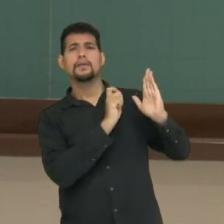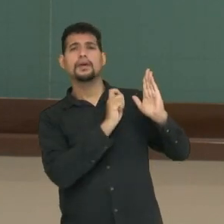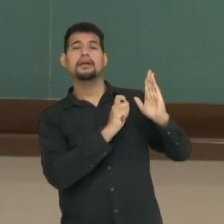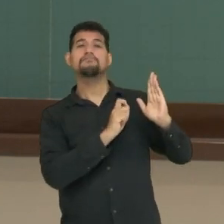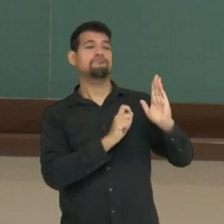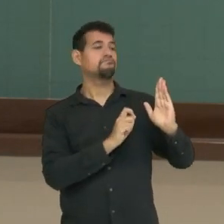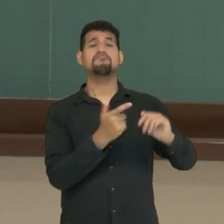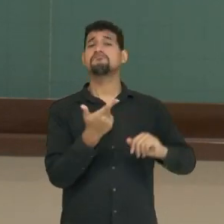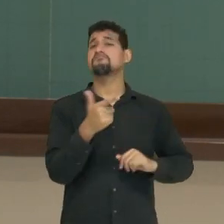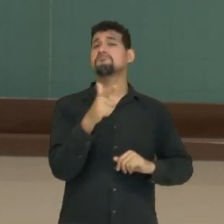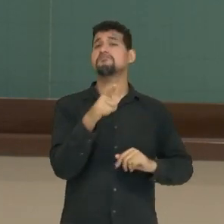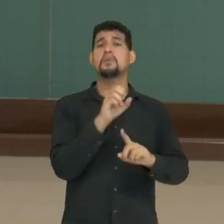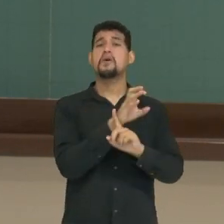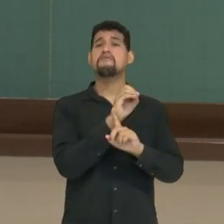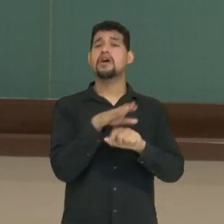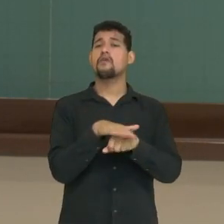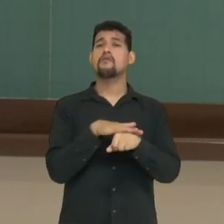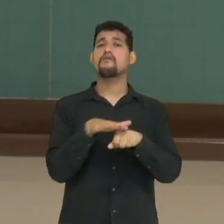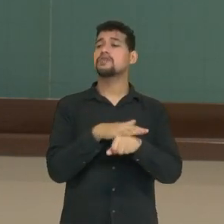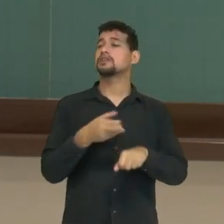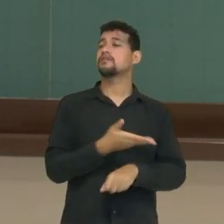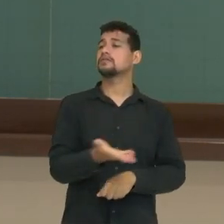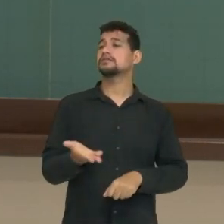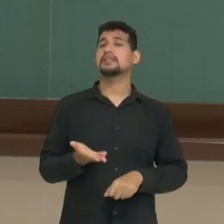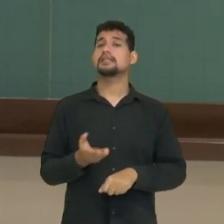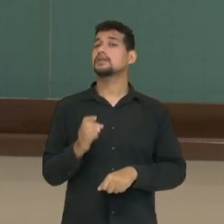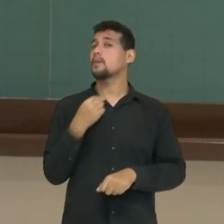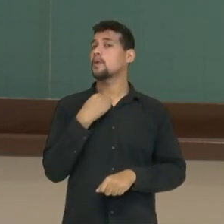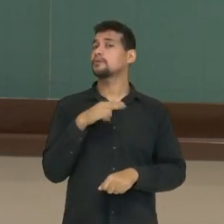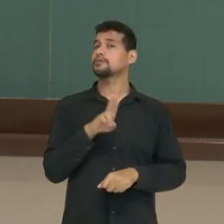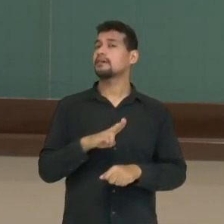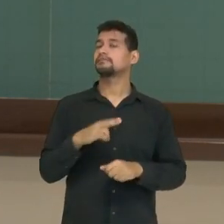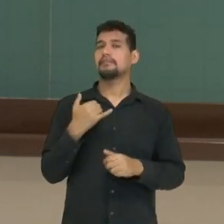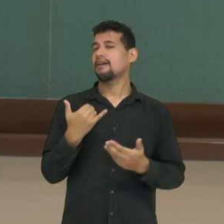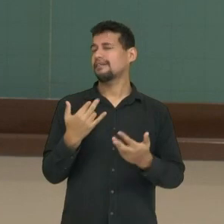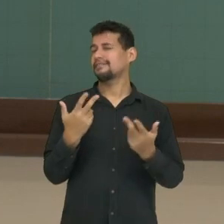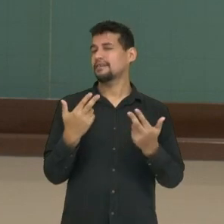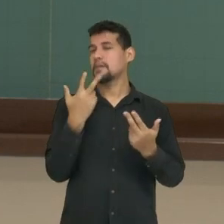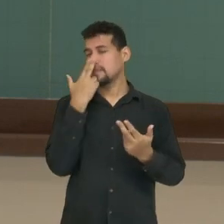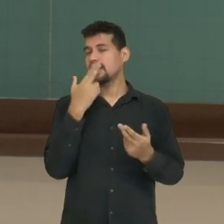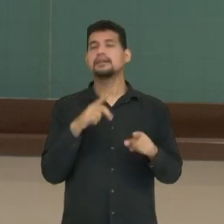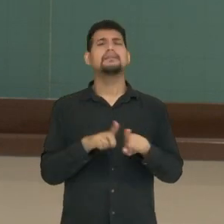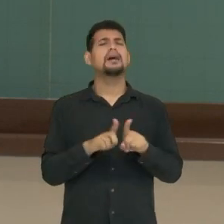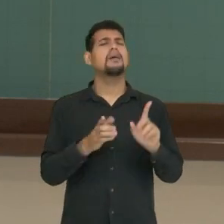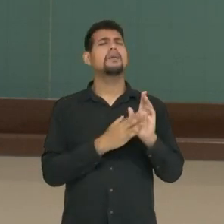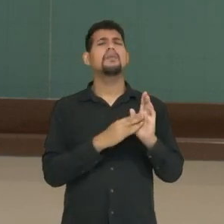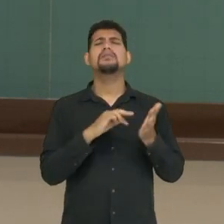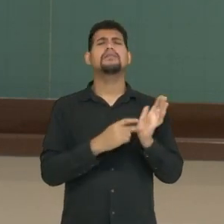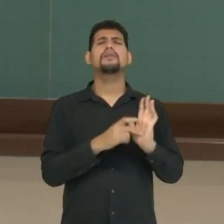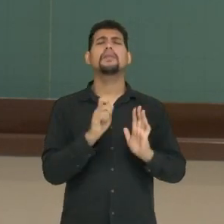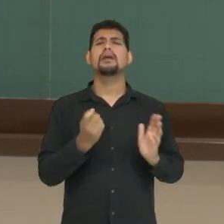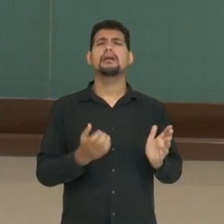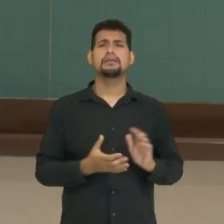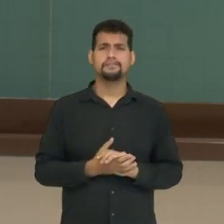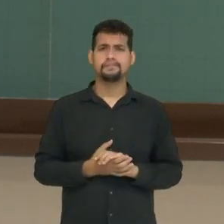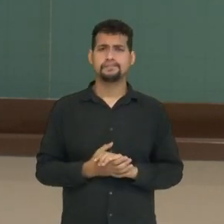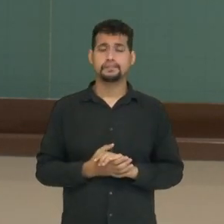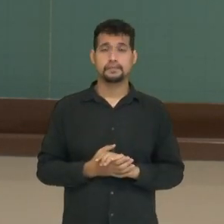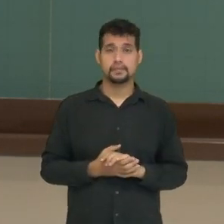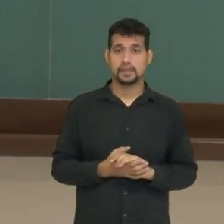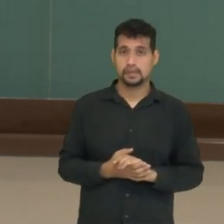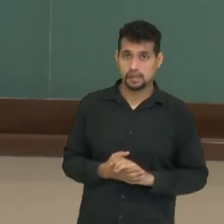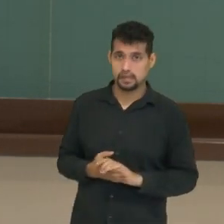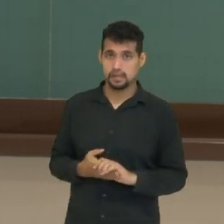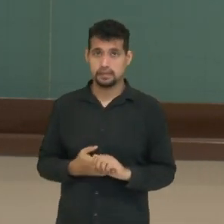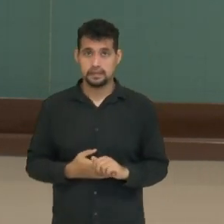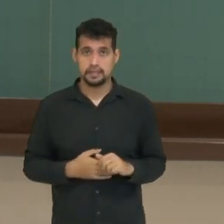Não temos Wi-Fi, conversem entre vocês. Qual é, professora, a proposta? A proposta é que você